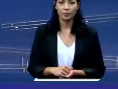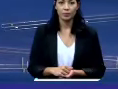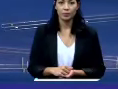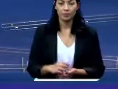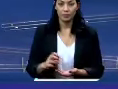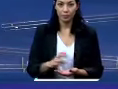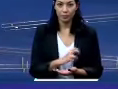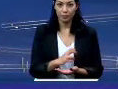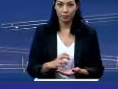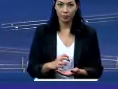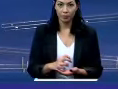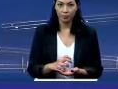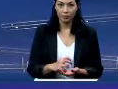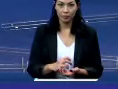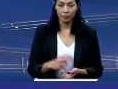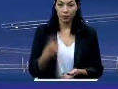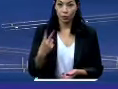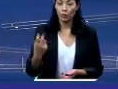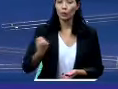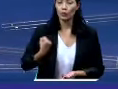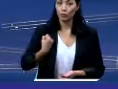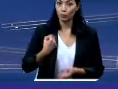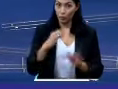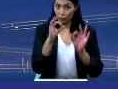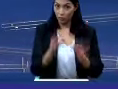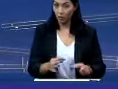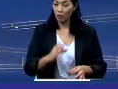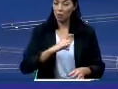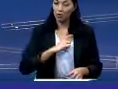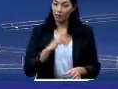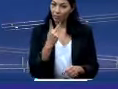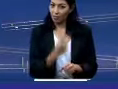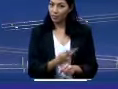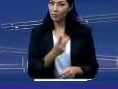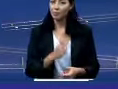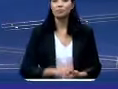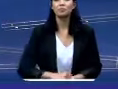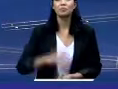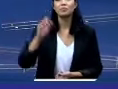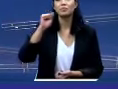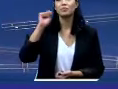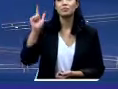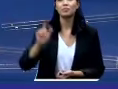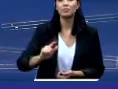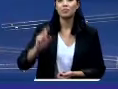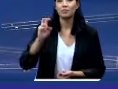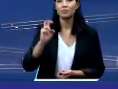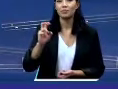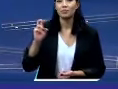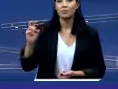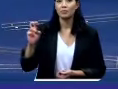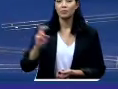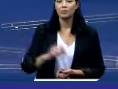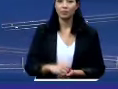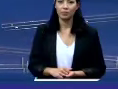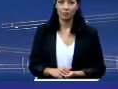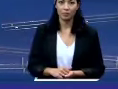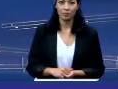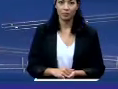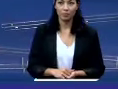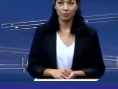Na Quina você ganha já com dois acertos. Bola azul número 55. Azul 55.